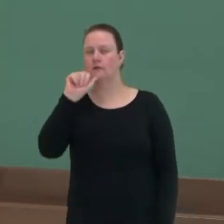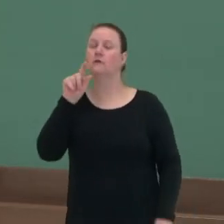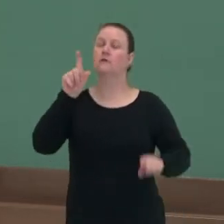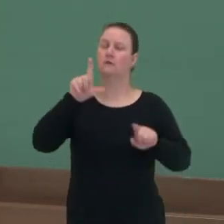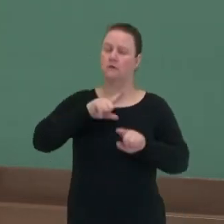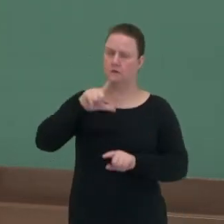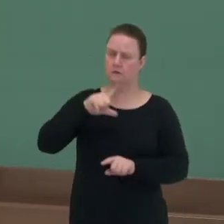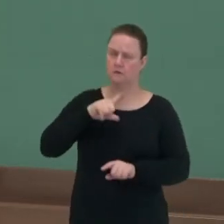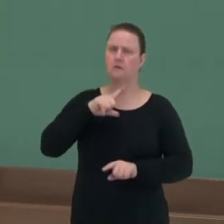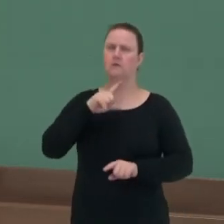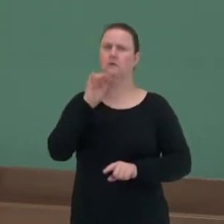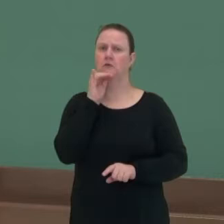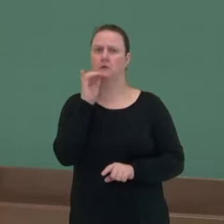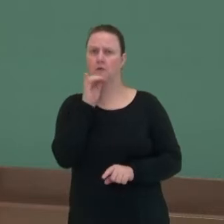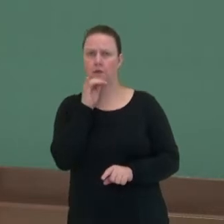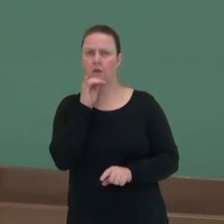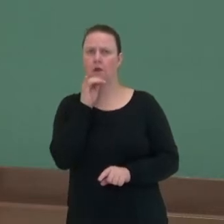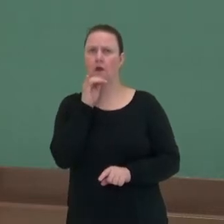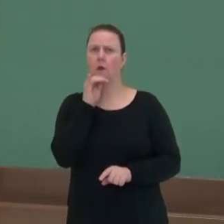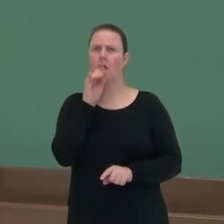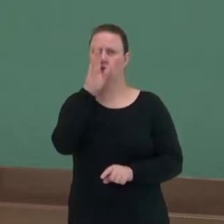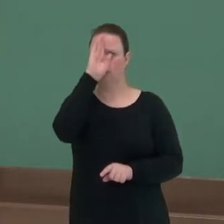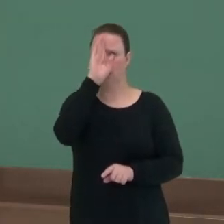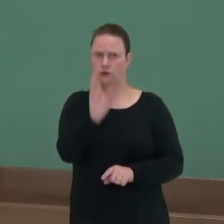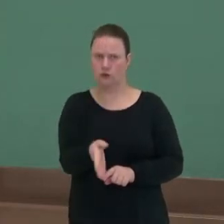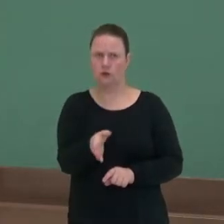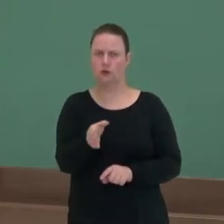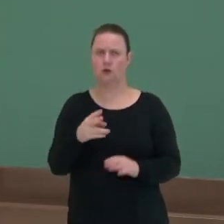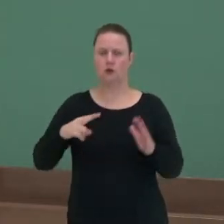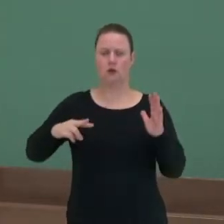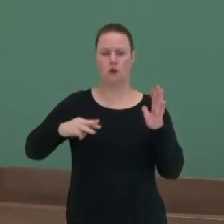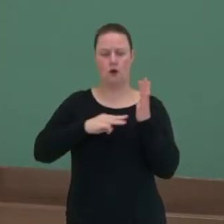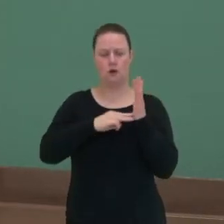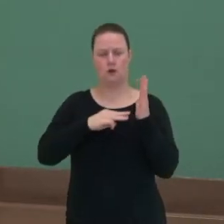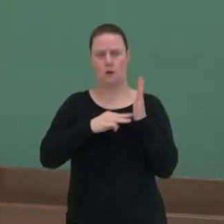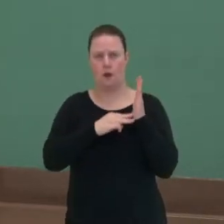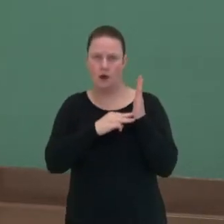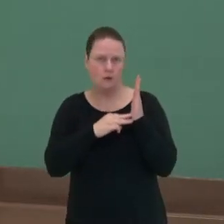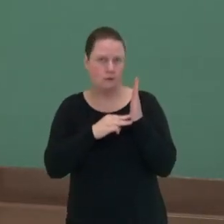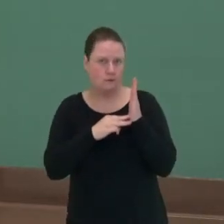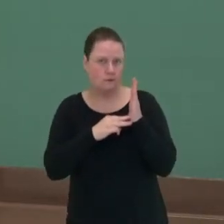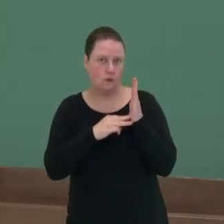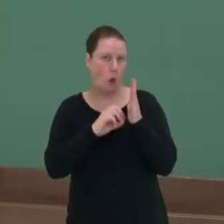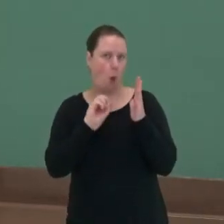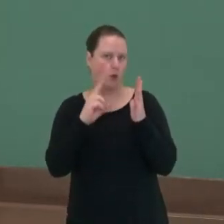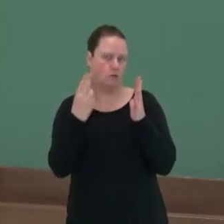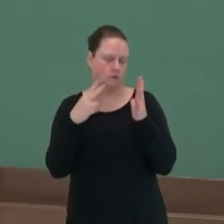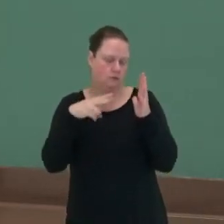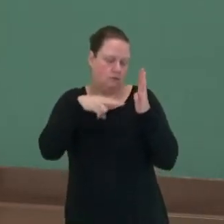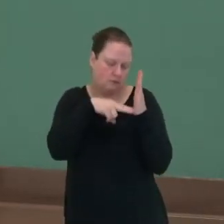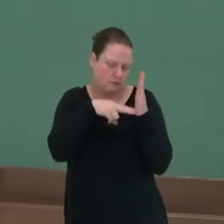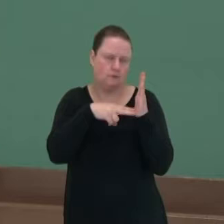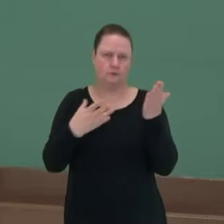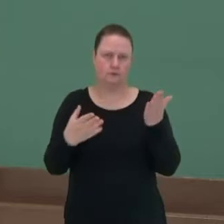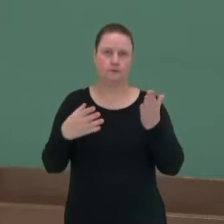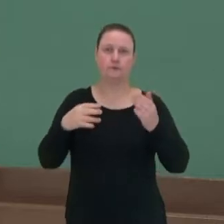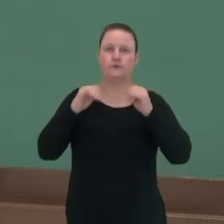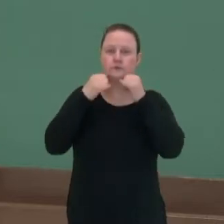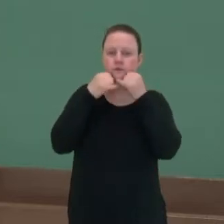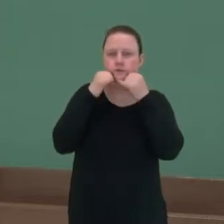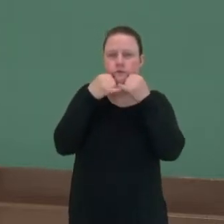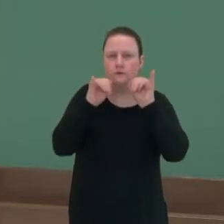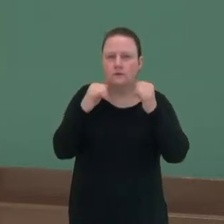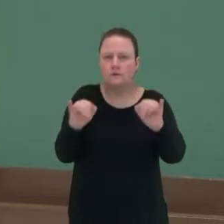eles não têm uma bateria. Eles ficam diretamente ligados na tomada. E a energia elétrica